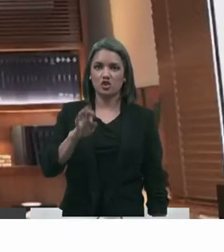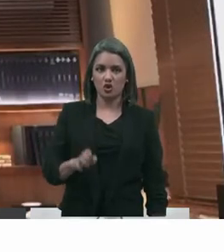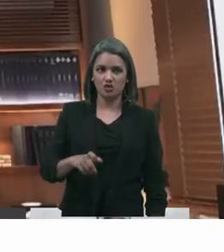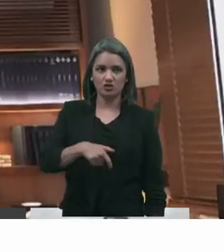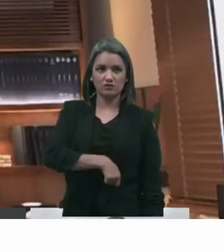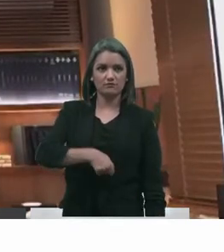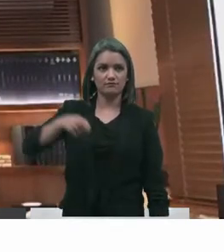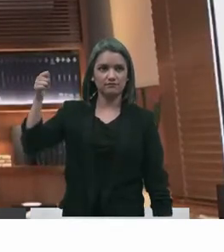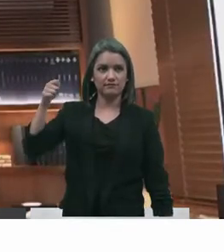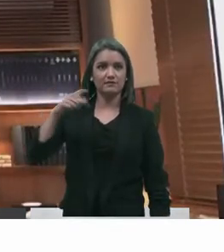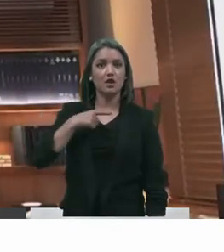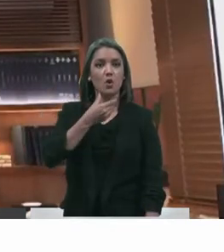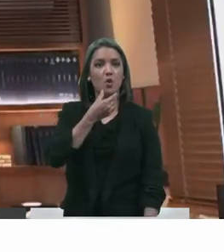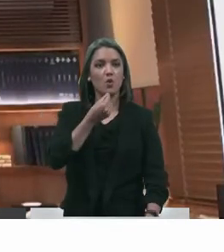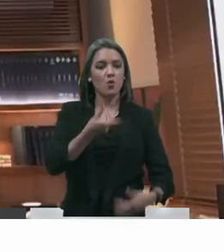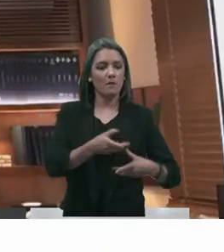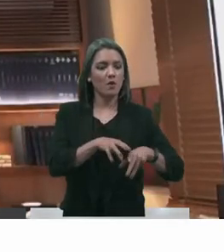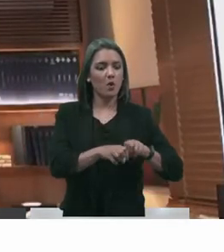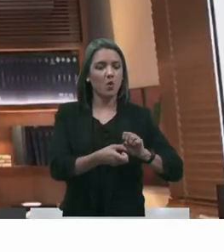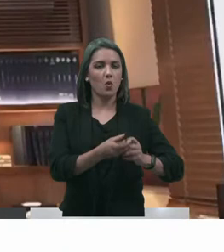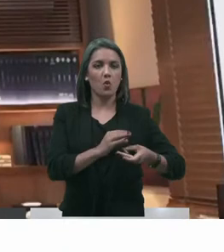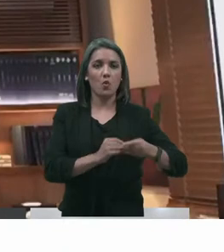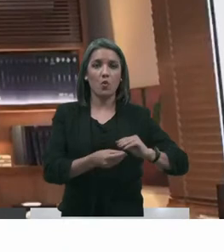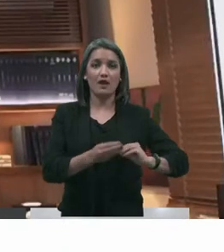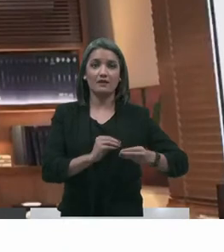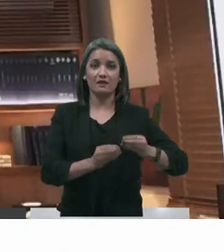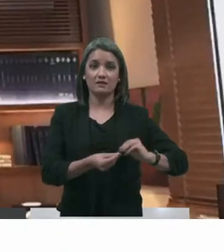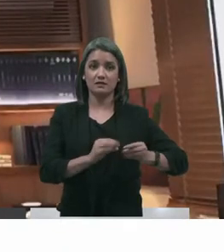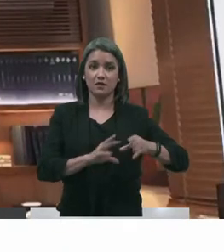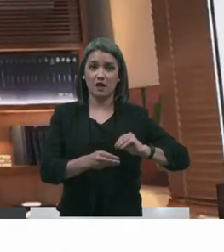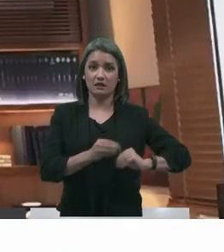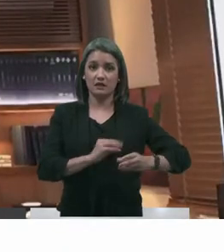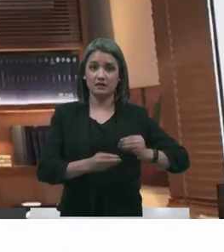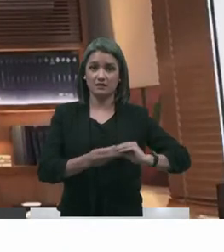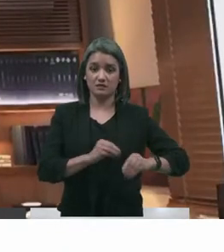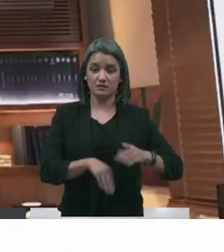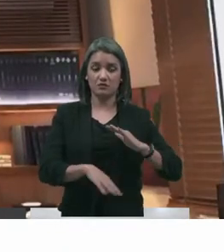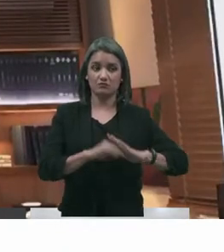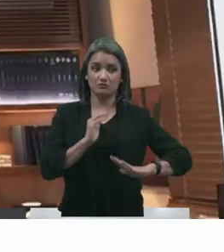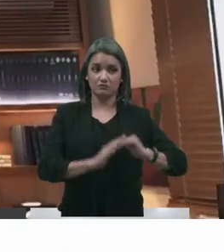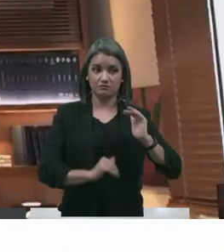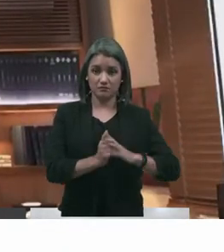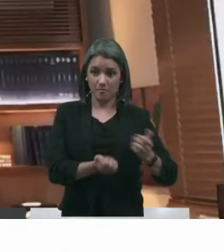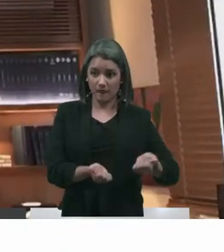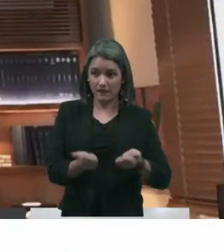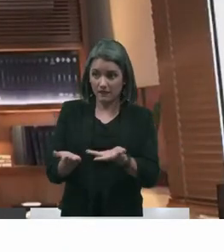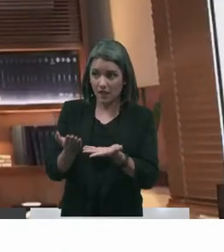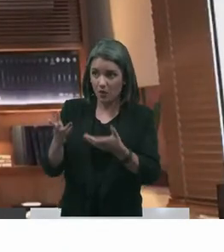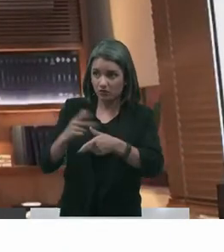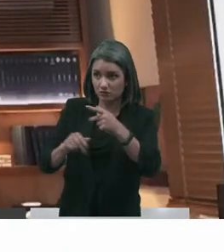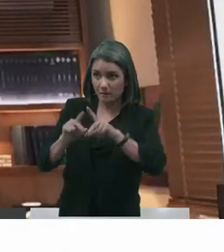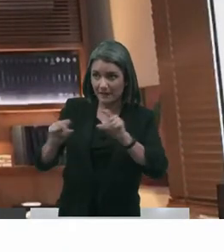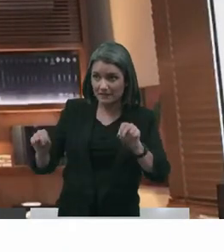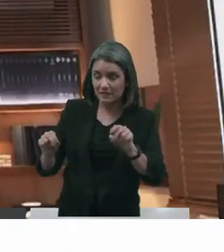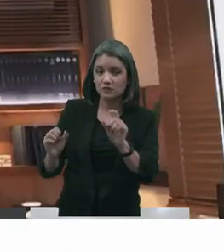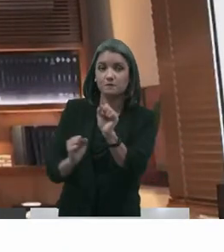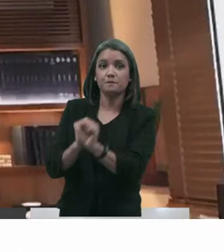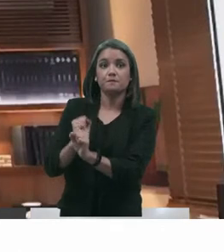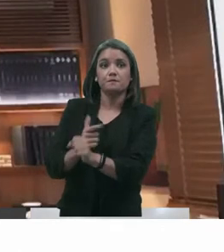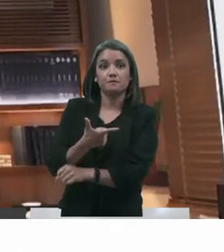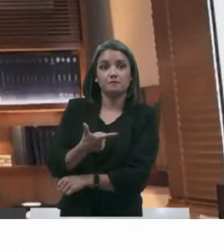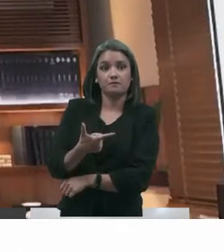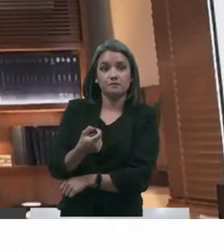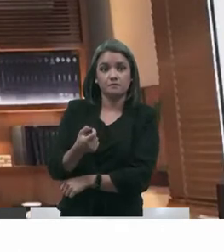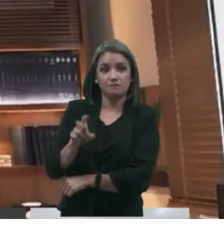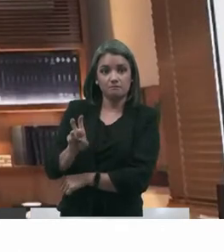pelo artesão local argentino chamado Domingos Soto. Ele recebeu essa estatueta em 2005 e,